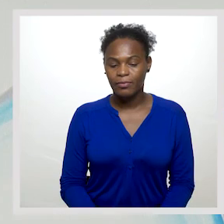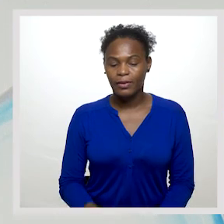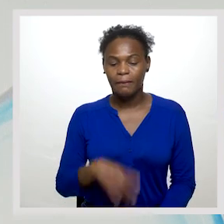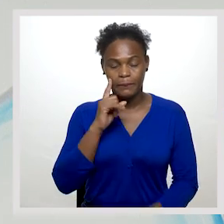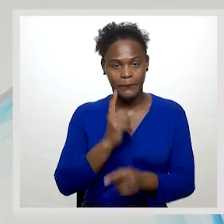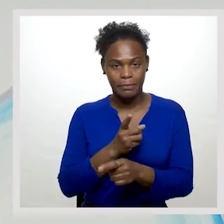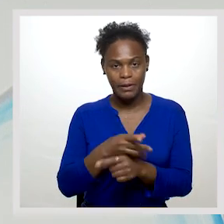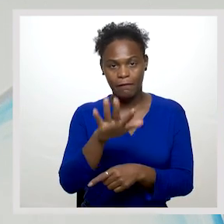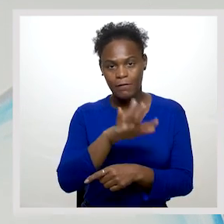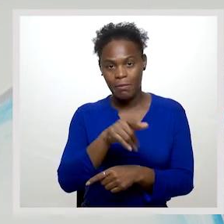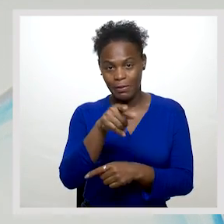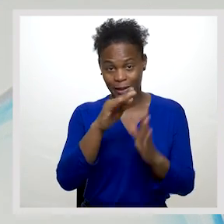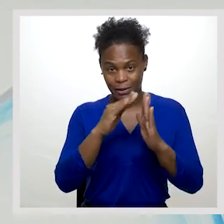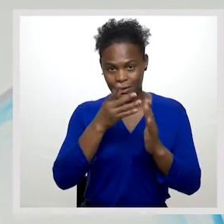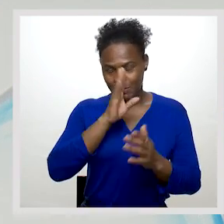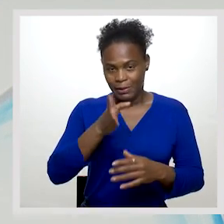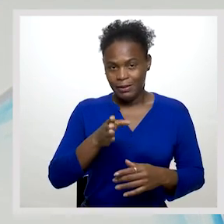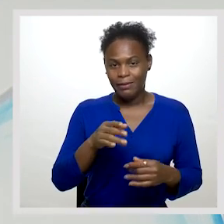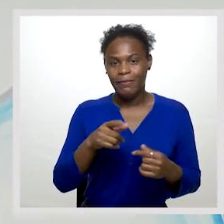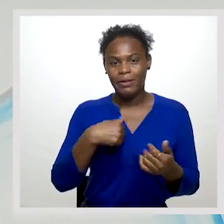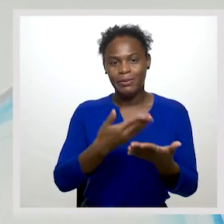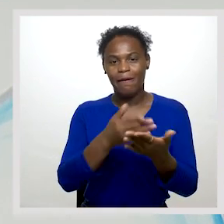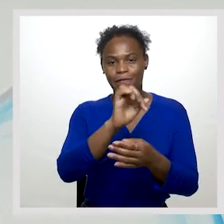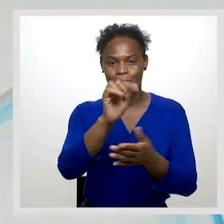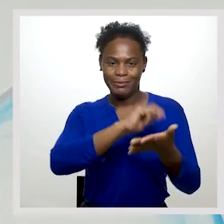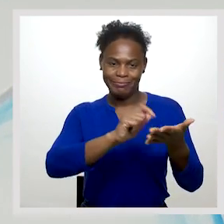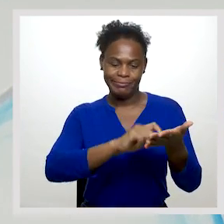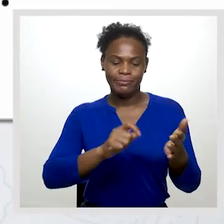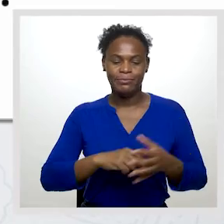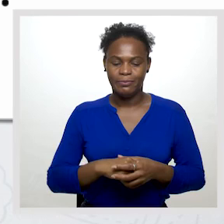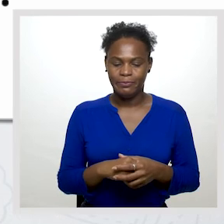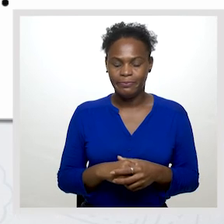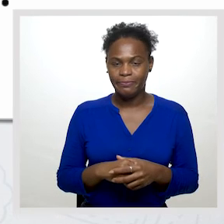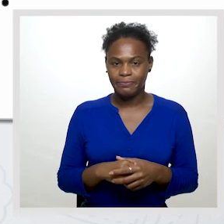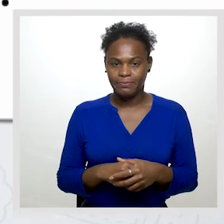Da mesma forma, para praticarem em casa, vou deixar um pequeno exercício.